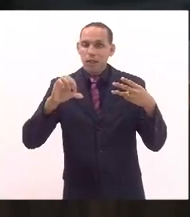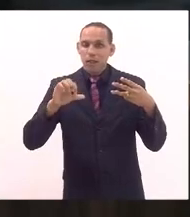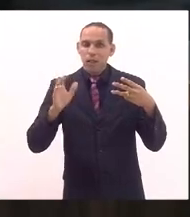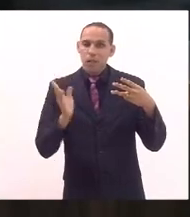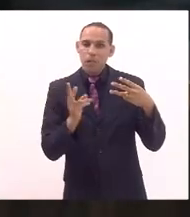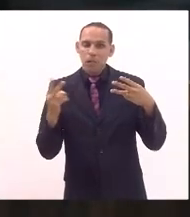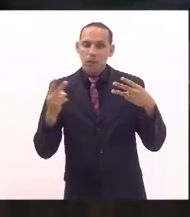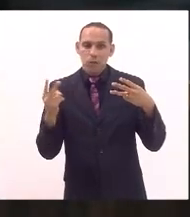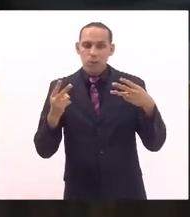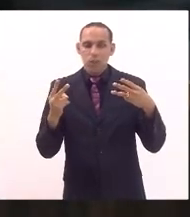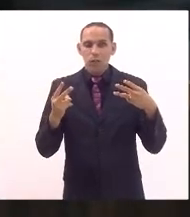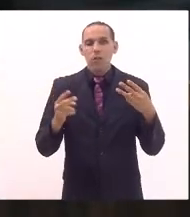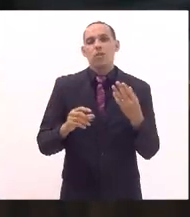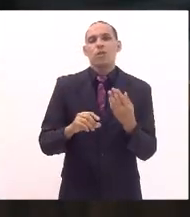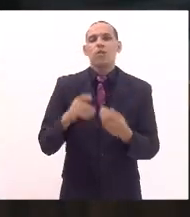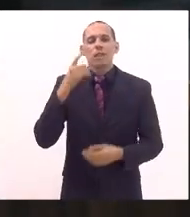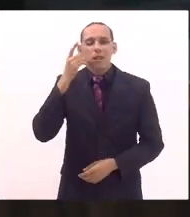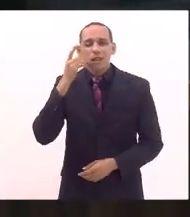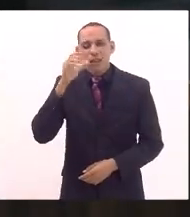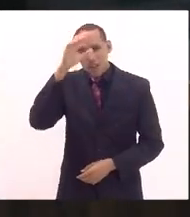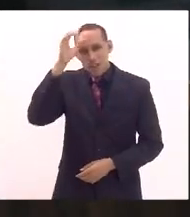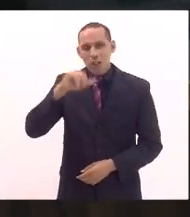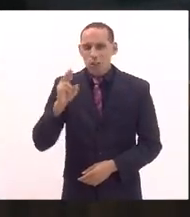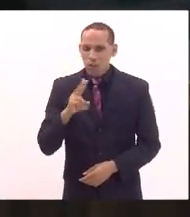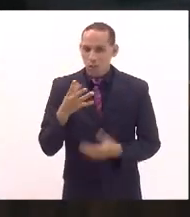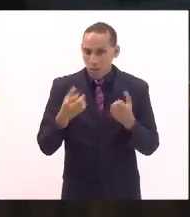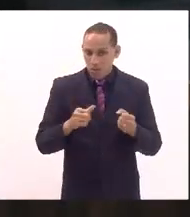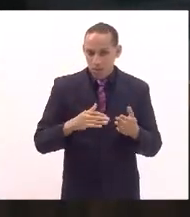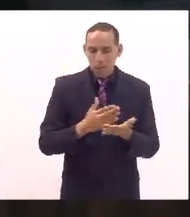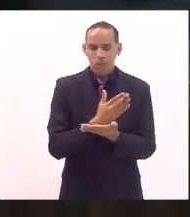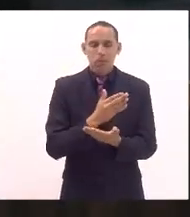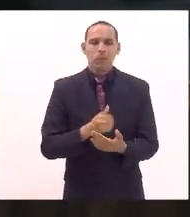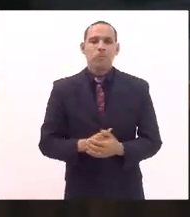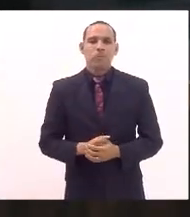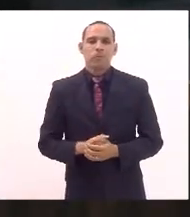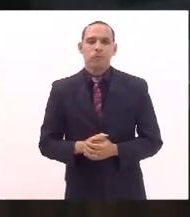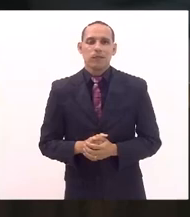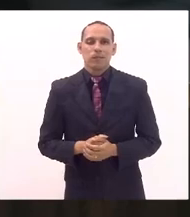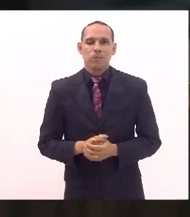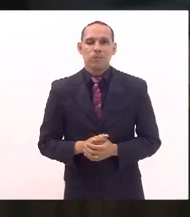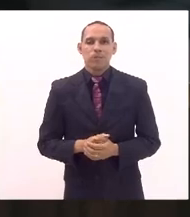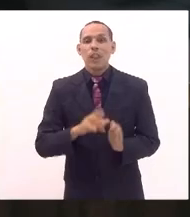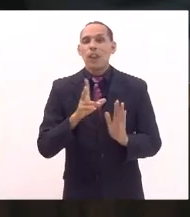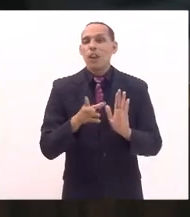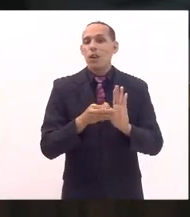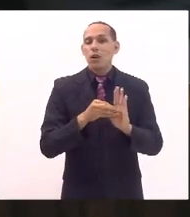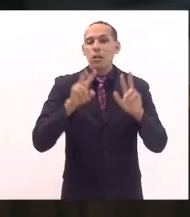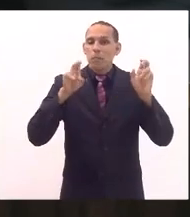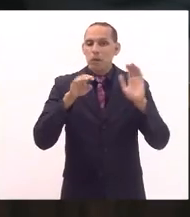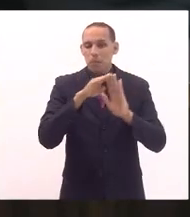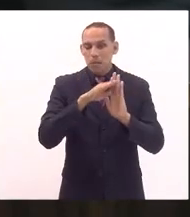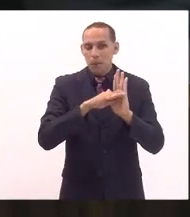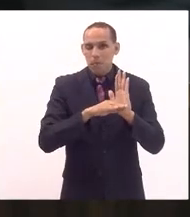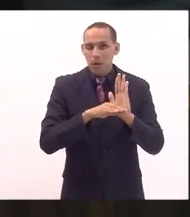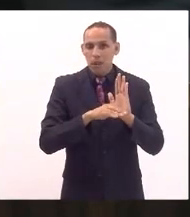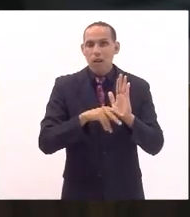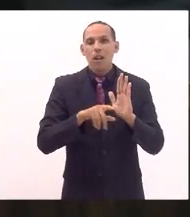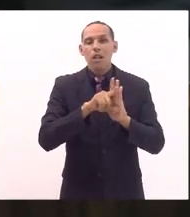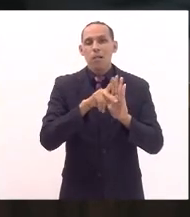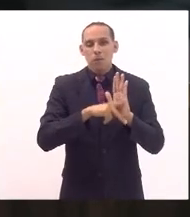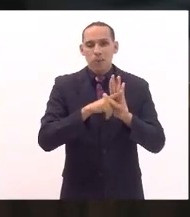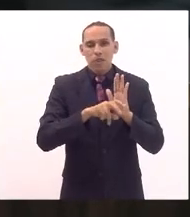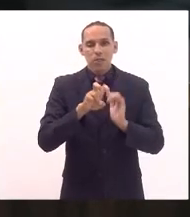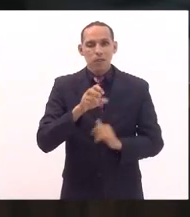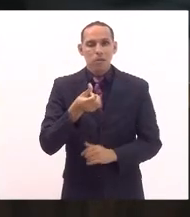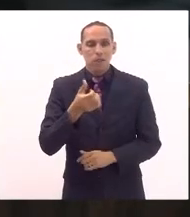3922 Deputado a tia Ju que eu te que aprovam permaneçam Como estão aprovado é que a inclusão na ordem do dia do projeto de